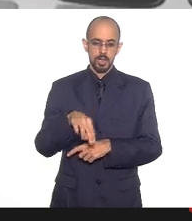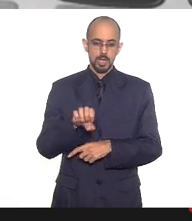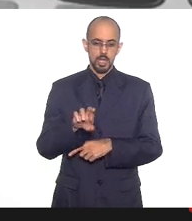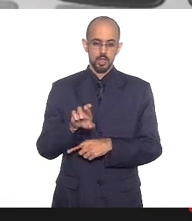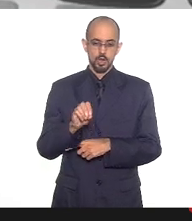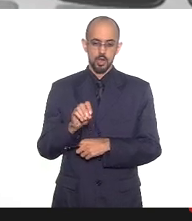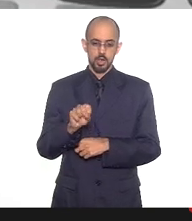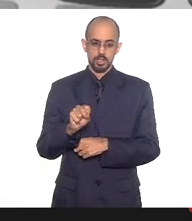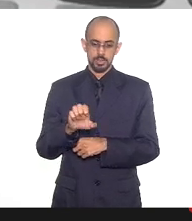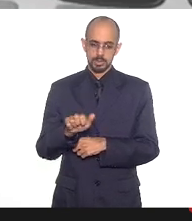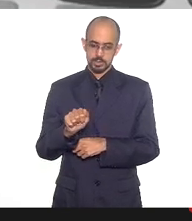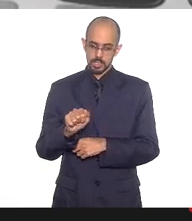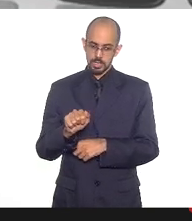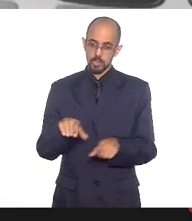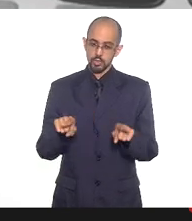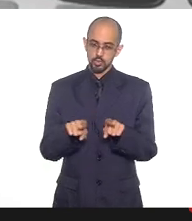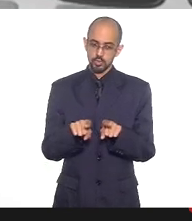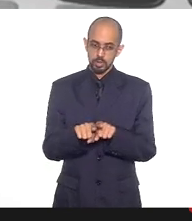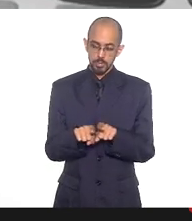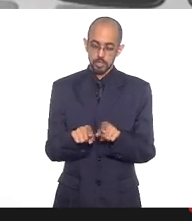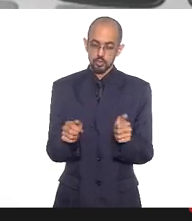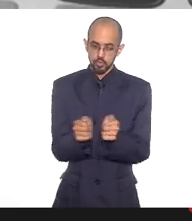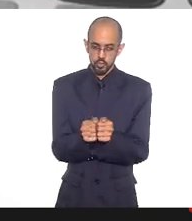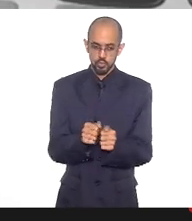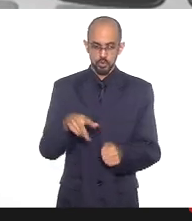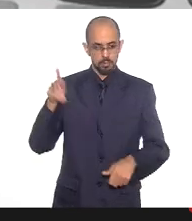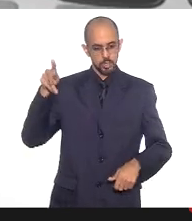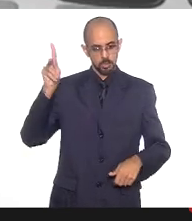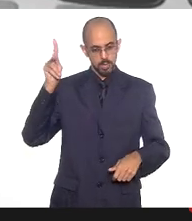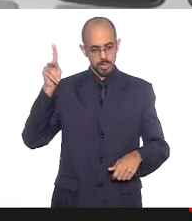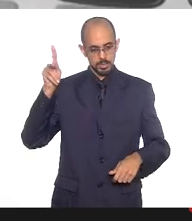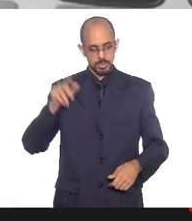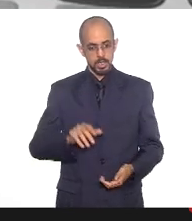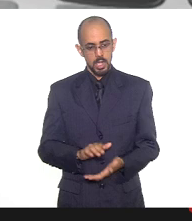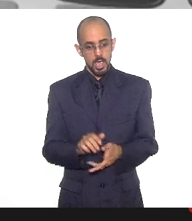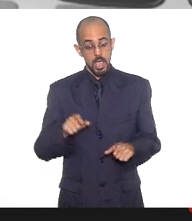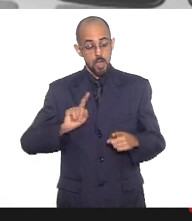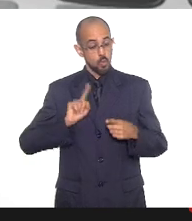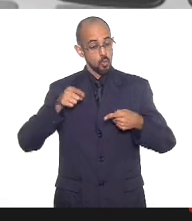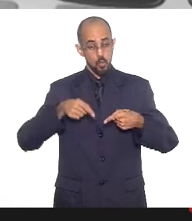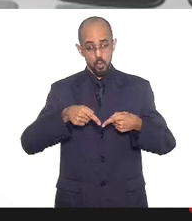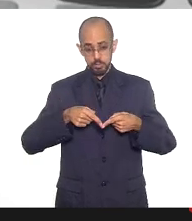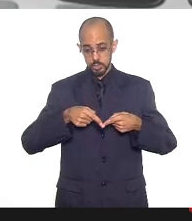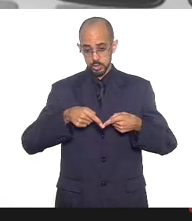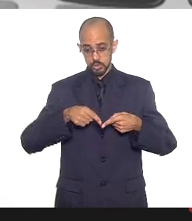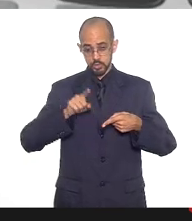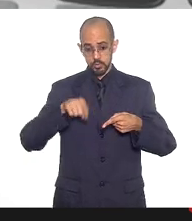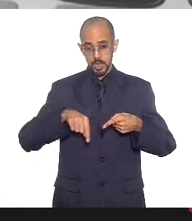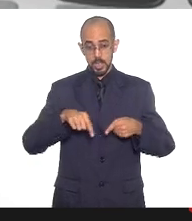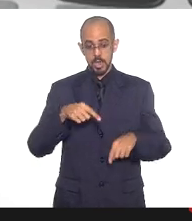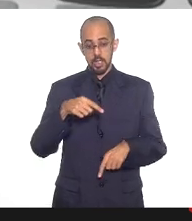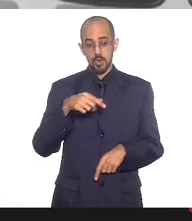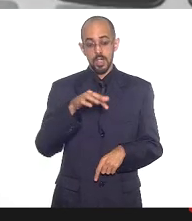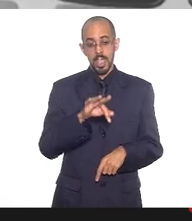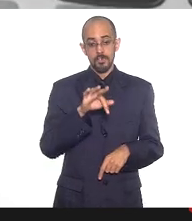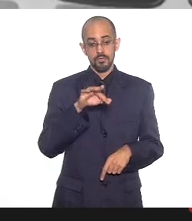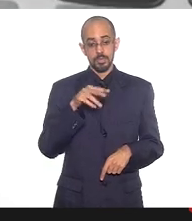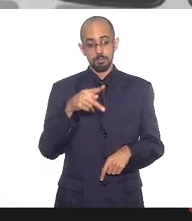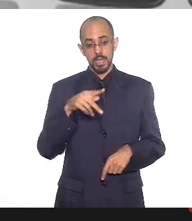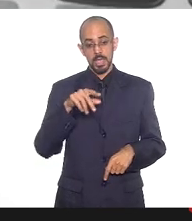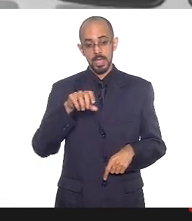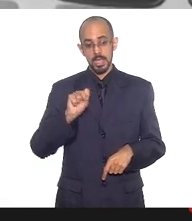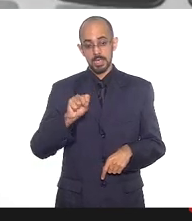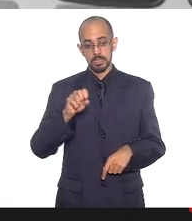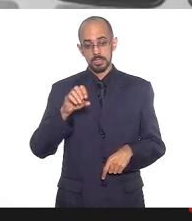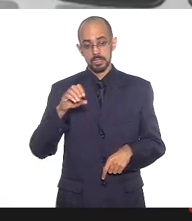de 100% da Petrobras. Então, objetivamente, o FPSO Carioca é um FPSO afretado